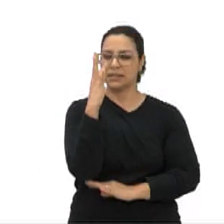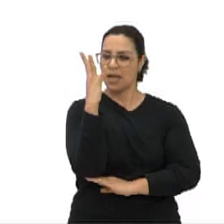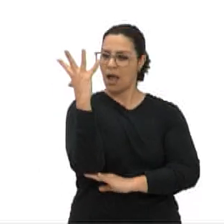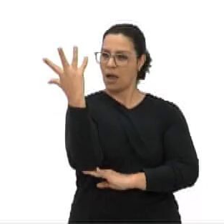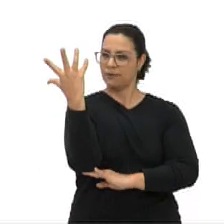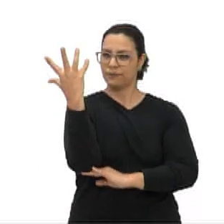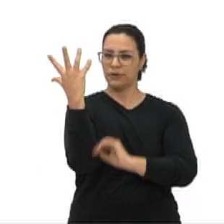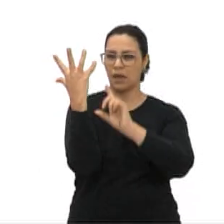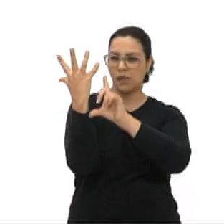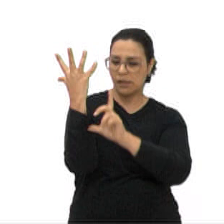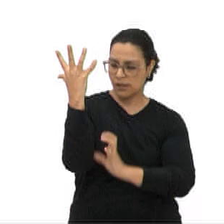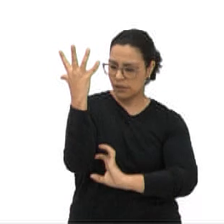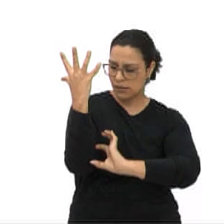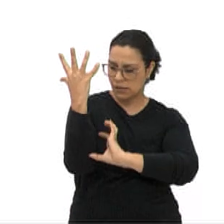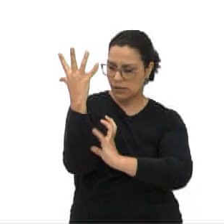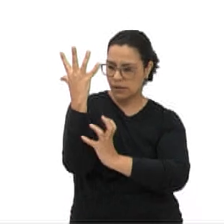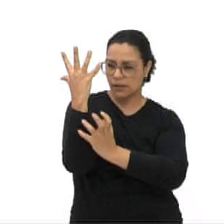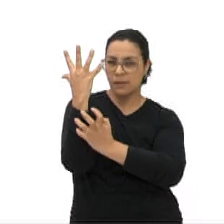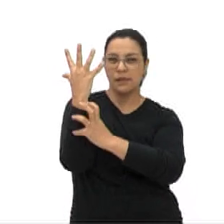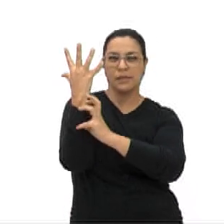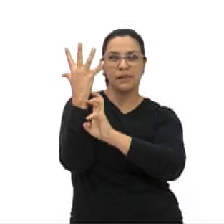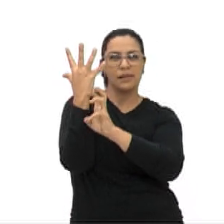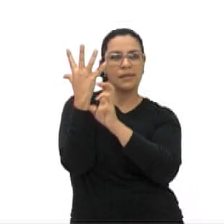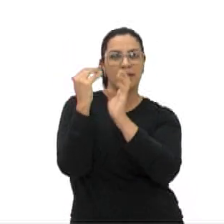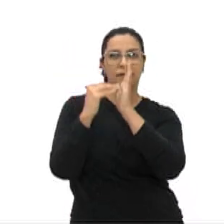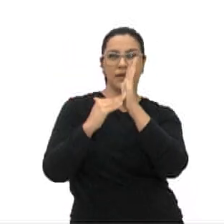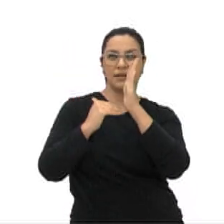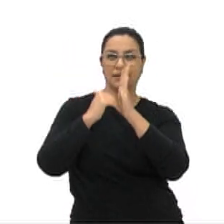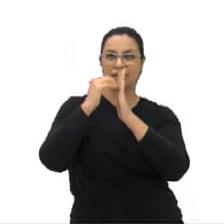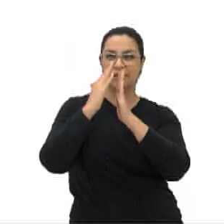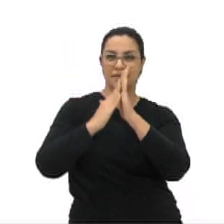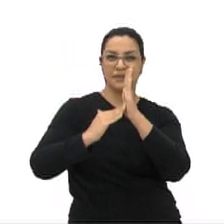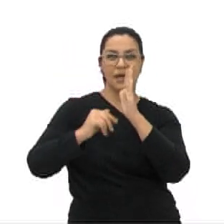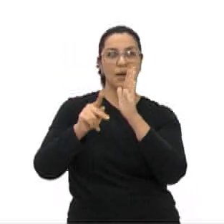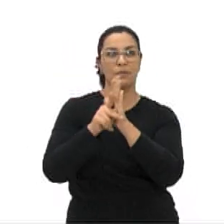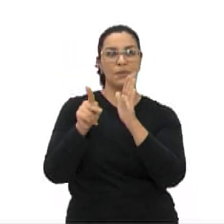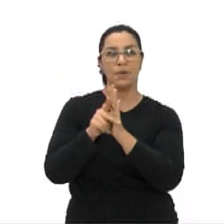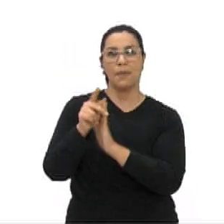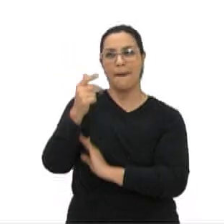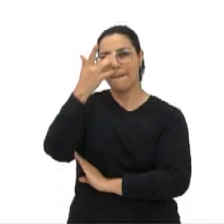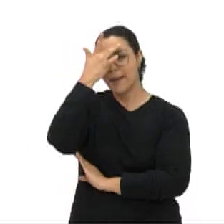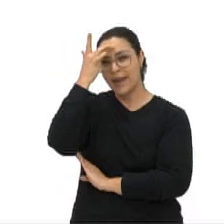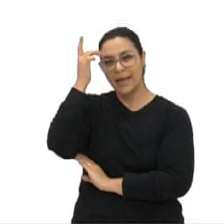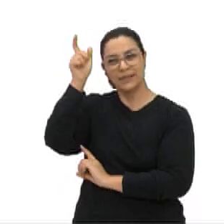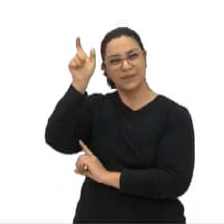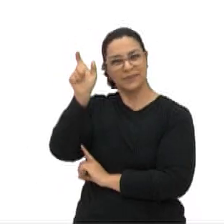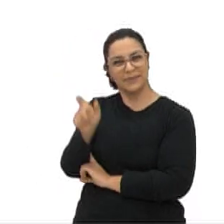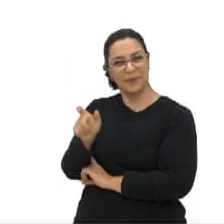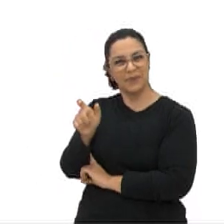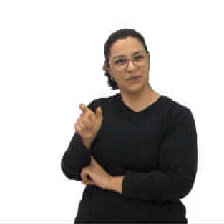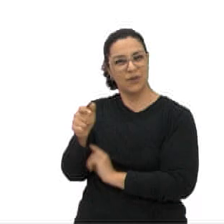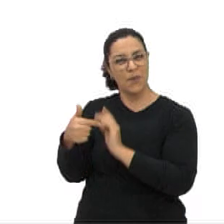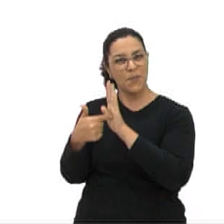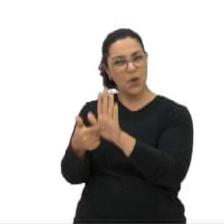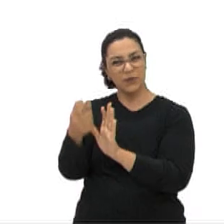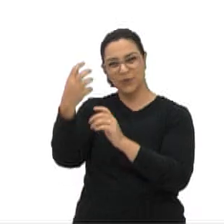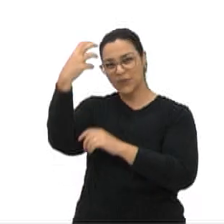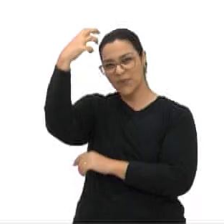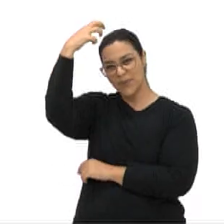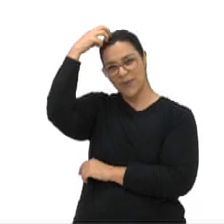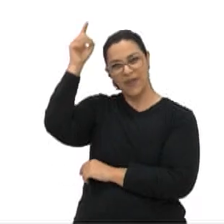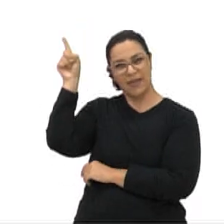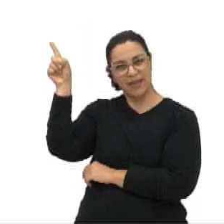da árvore. Ele vai construir, ele vai transformar esse personagem, na verdade isso aqui está tentando representar um rei,